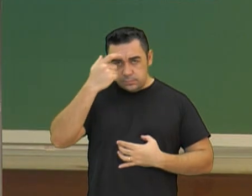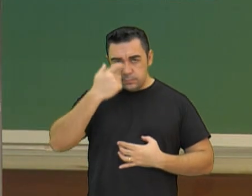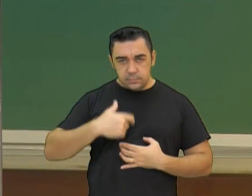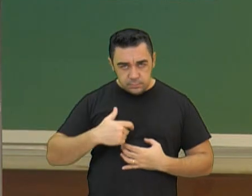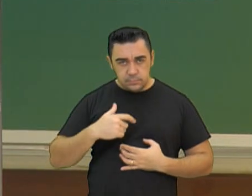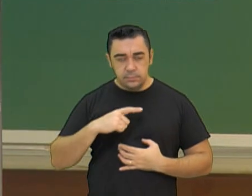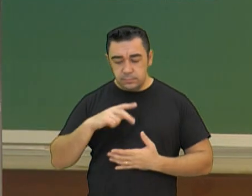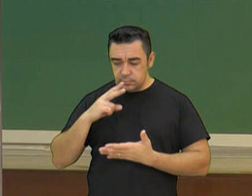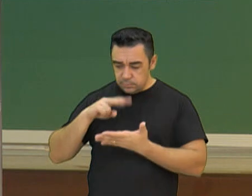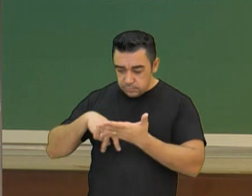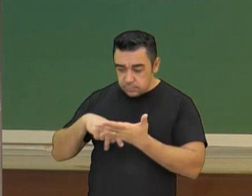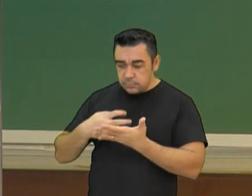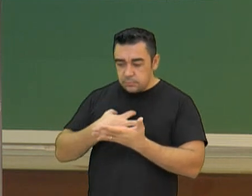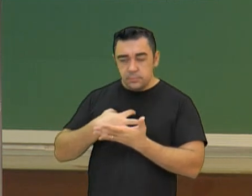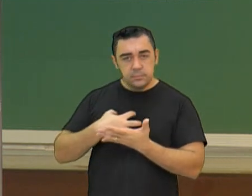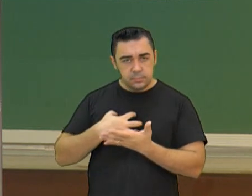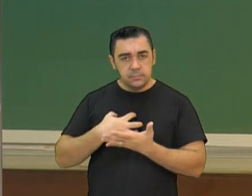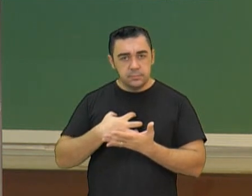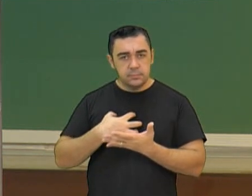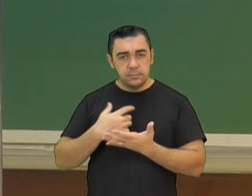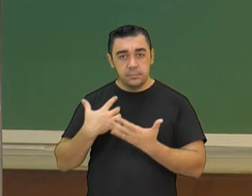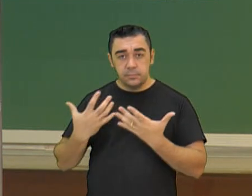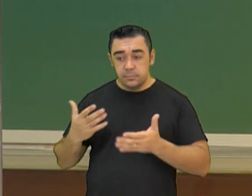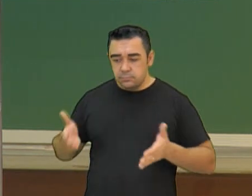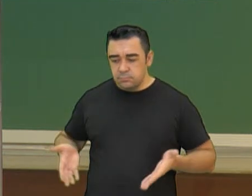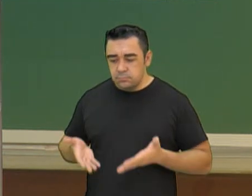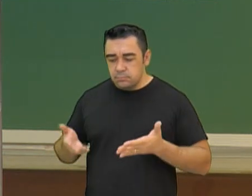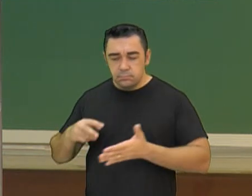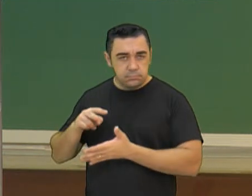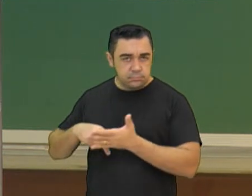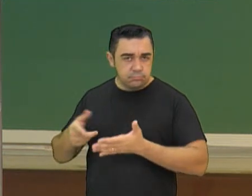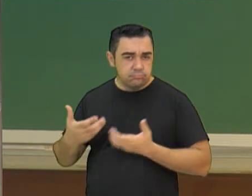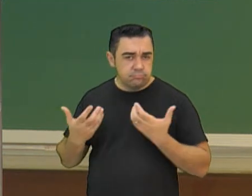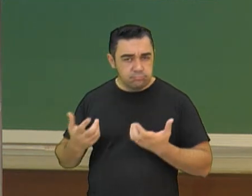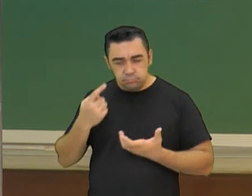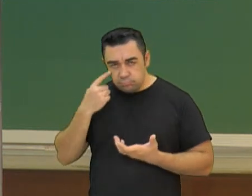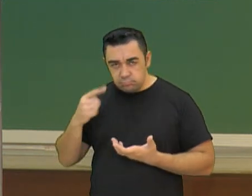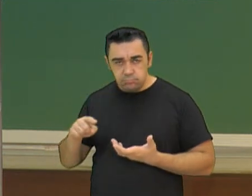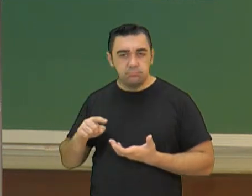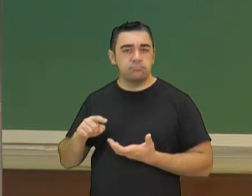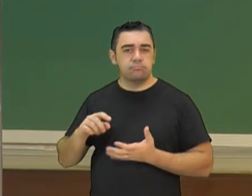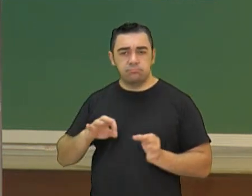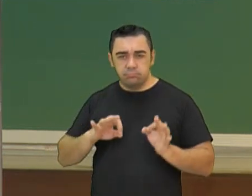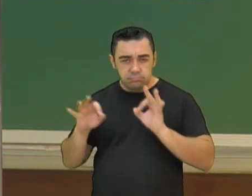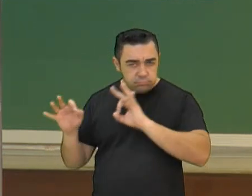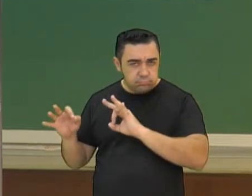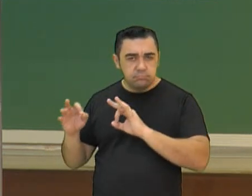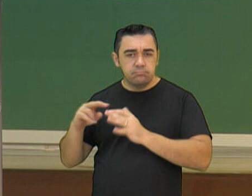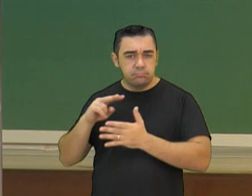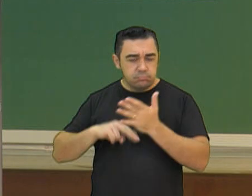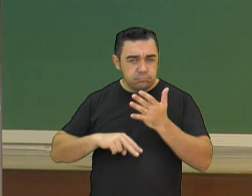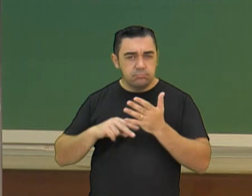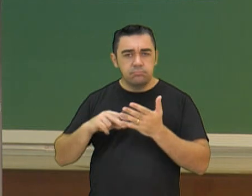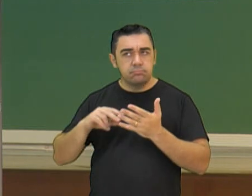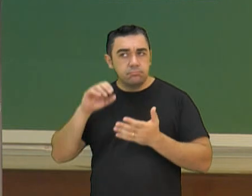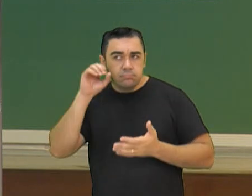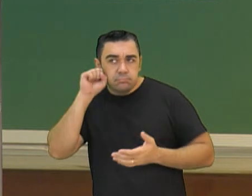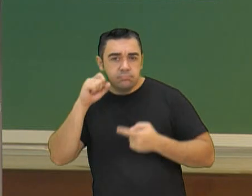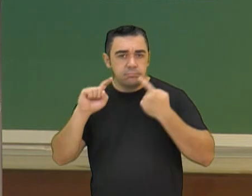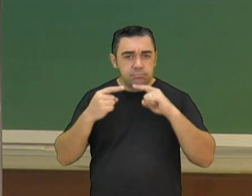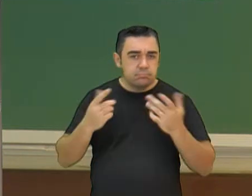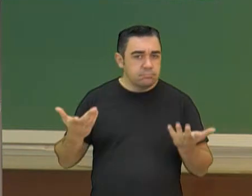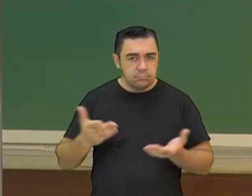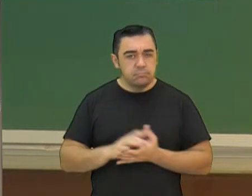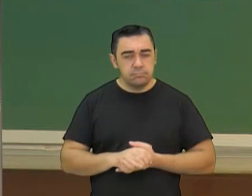sensoriais no leitor, né, para que ele se sinta motivado a querer assistir, ler, né, ou ouvir ali a obra que está sendo